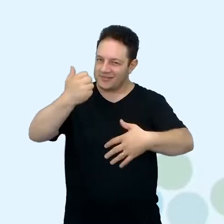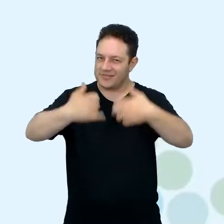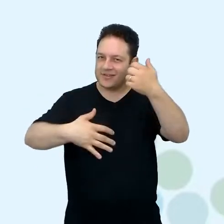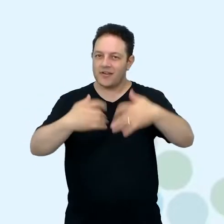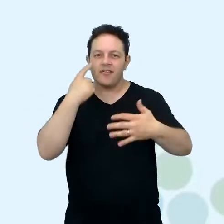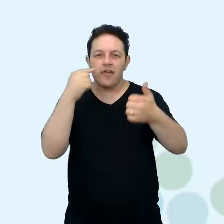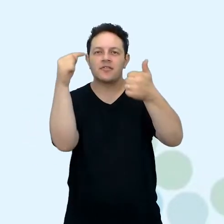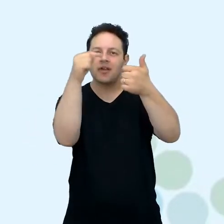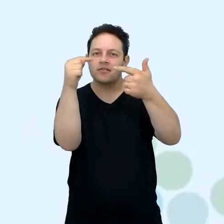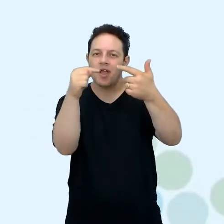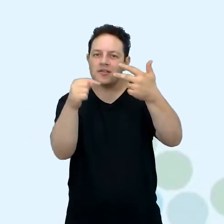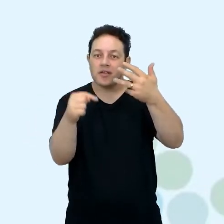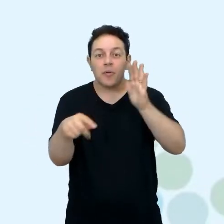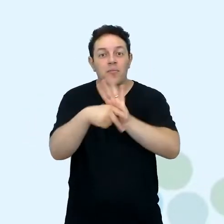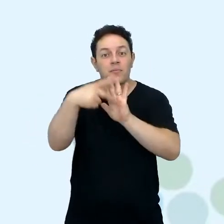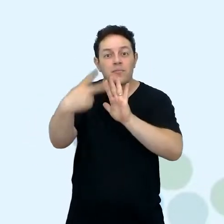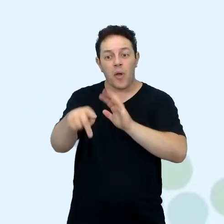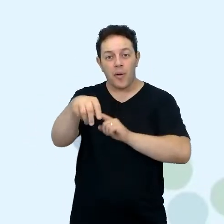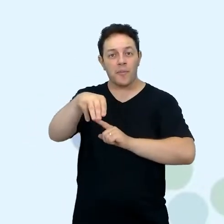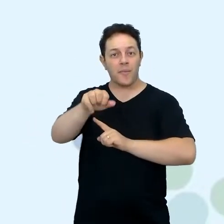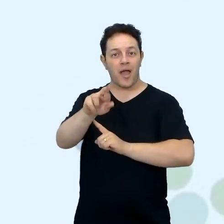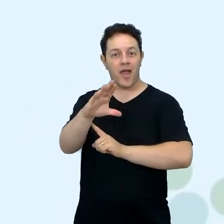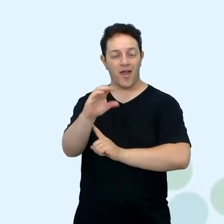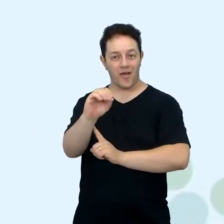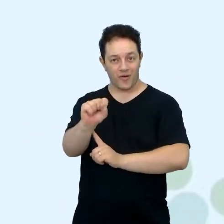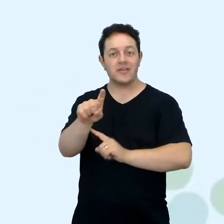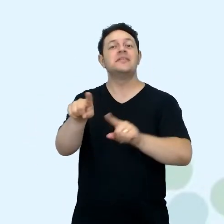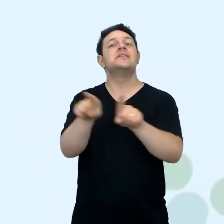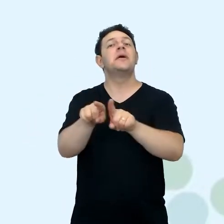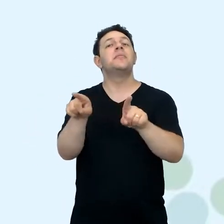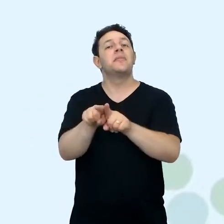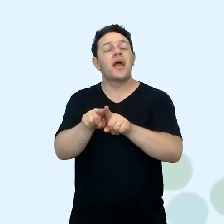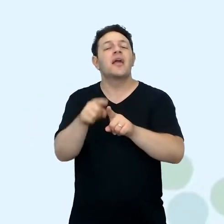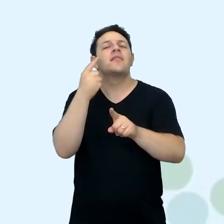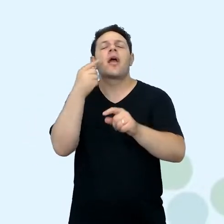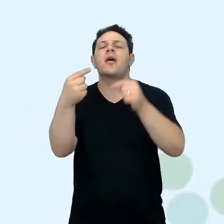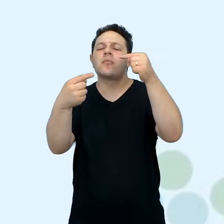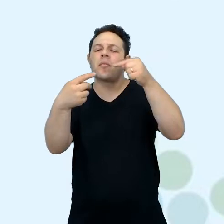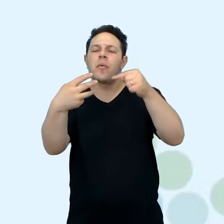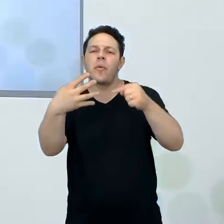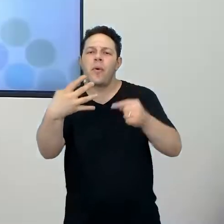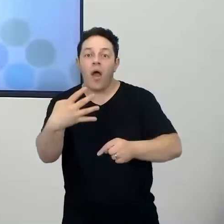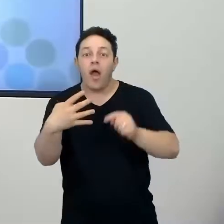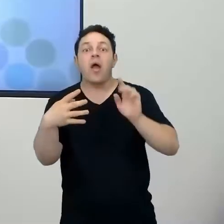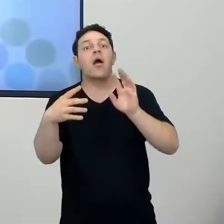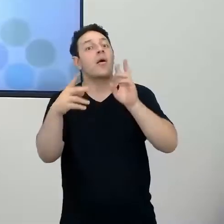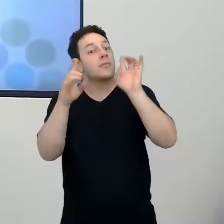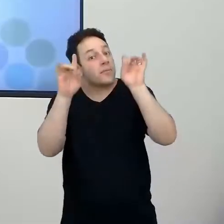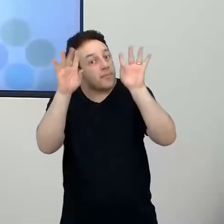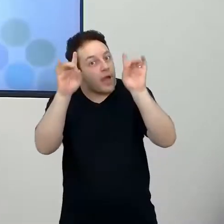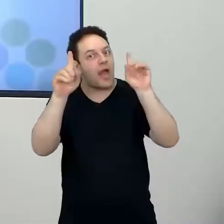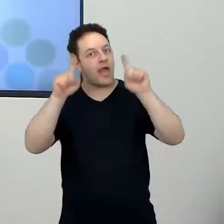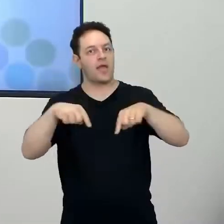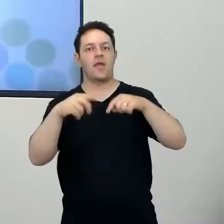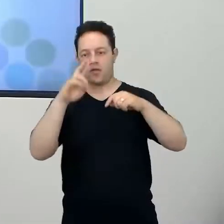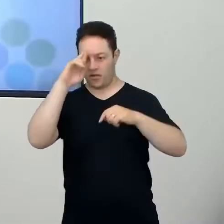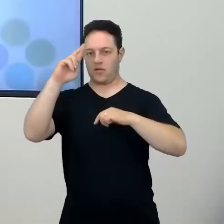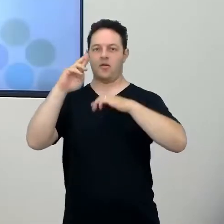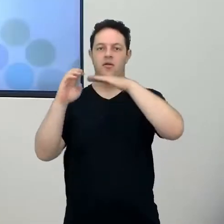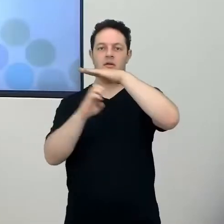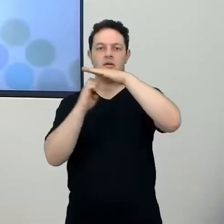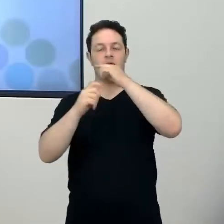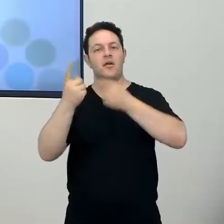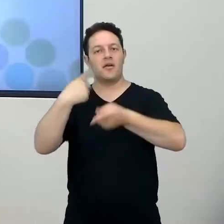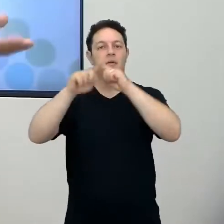algumas características do Marcos e também pontuar características que são exclusivas do empreendimento,